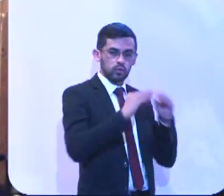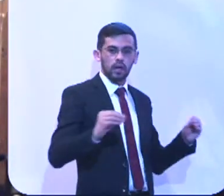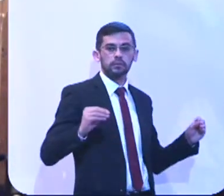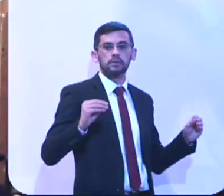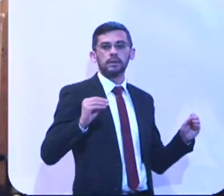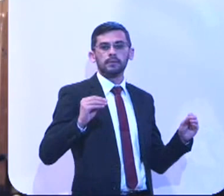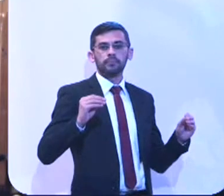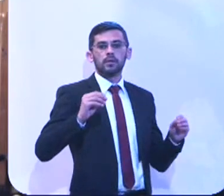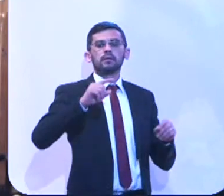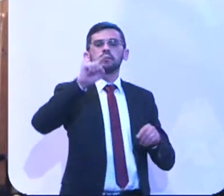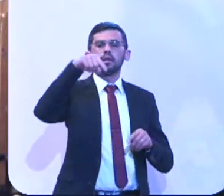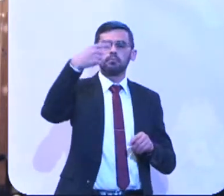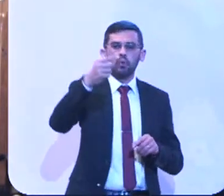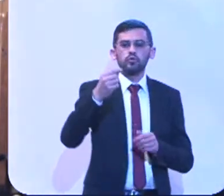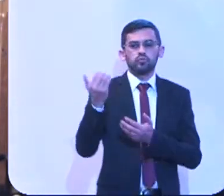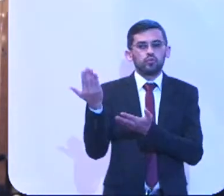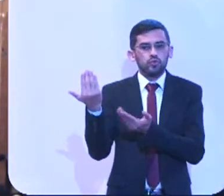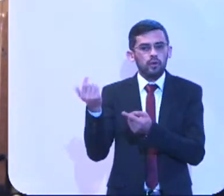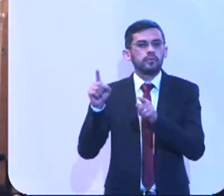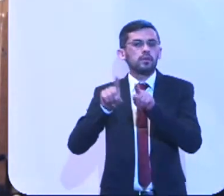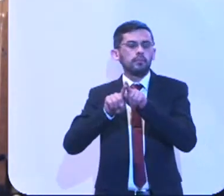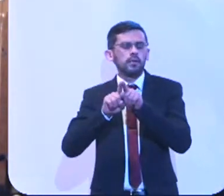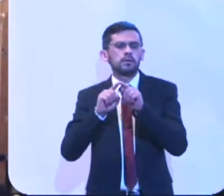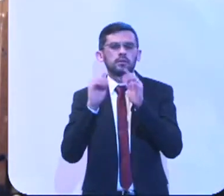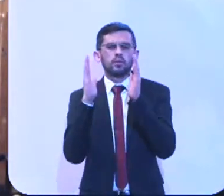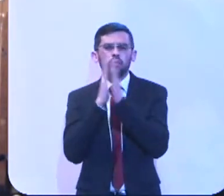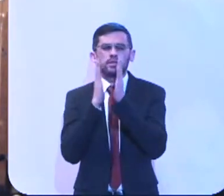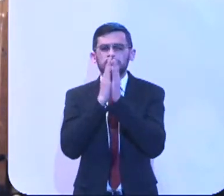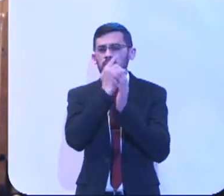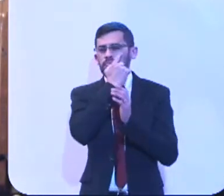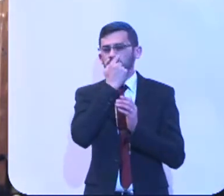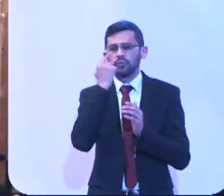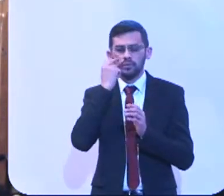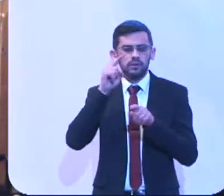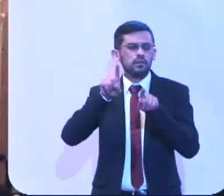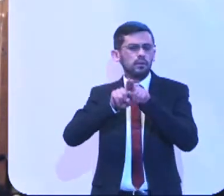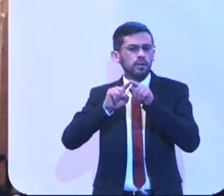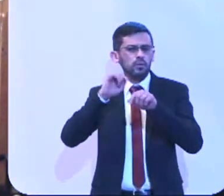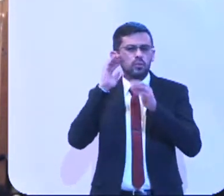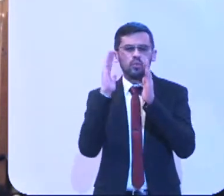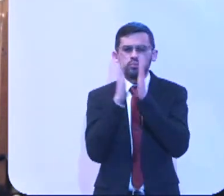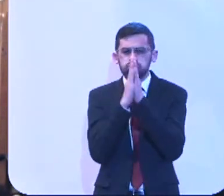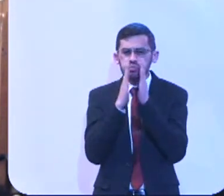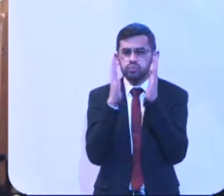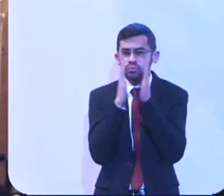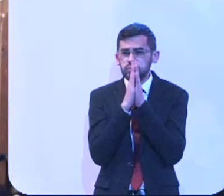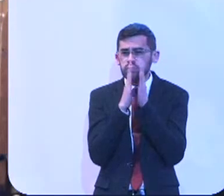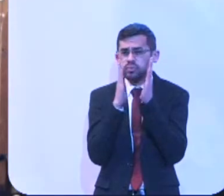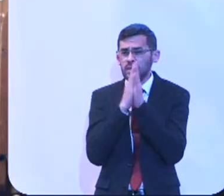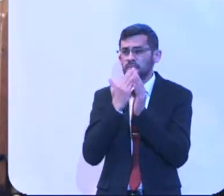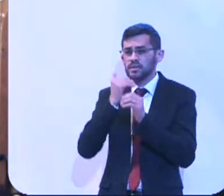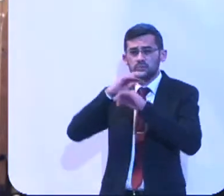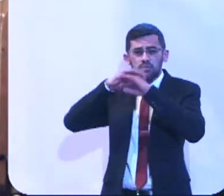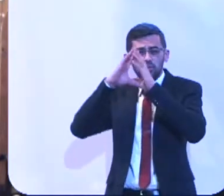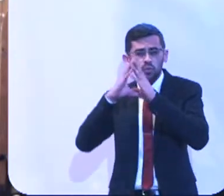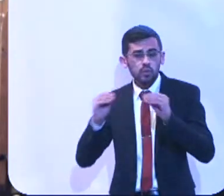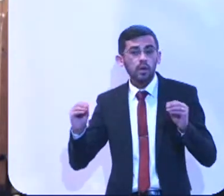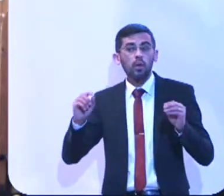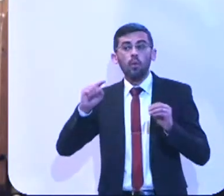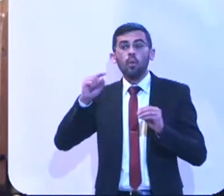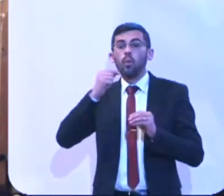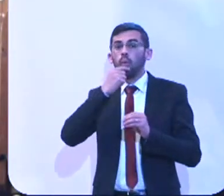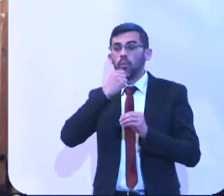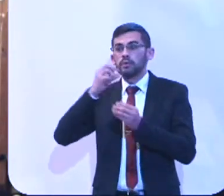Passou um tempo um jovem pedindo oração pelos olhos. E nós oramos ali. Enquanto orávamos, ele começou a